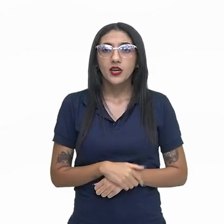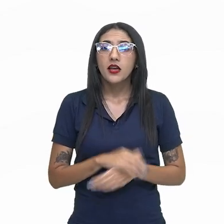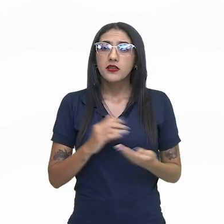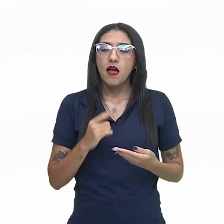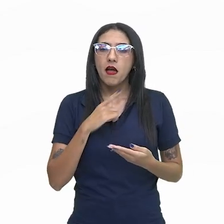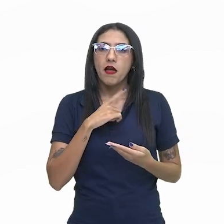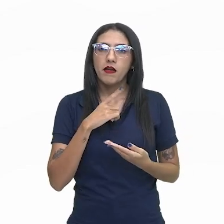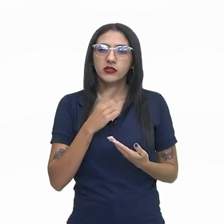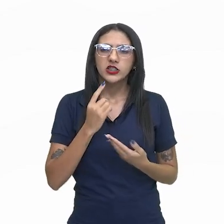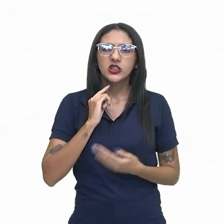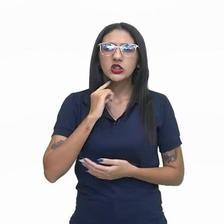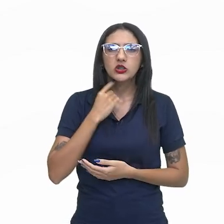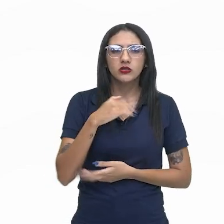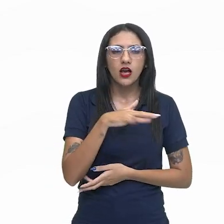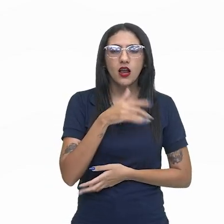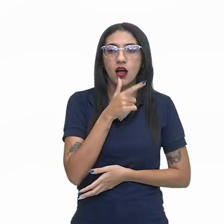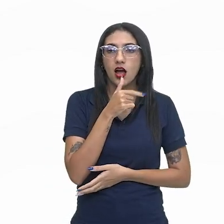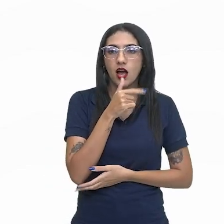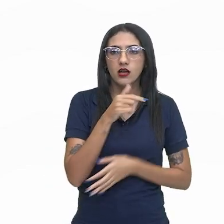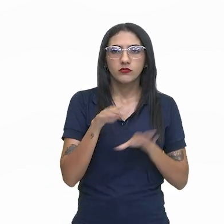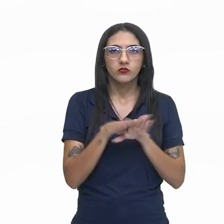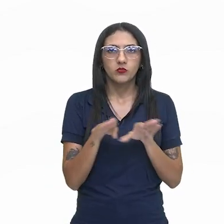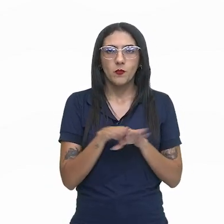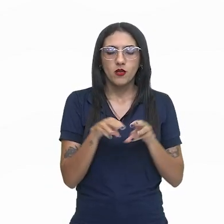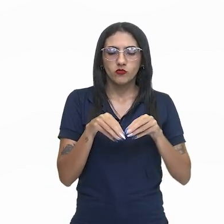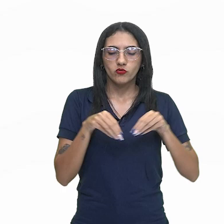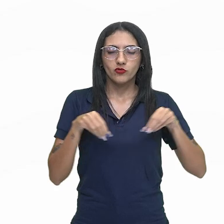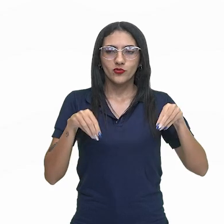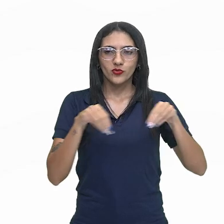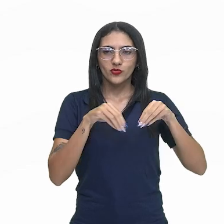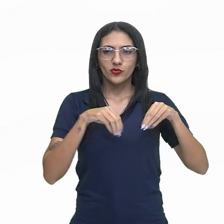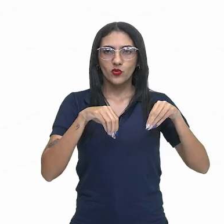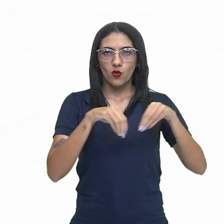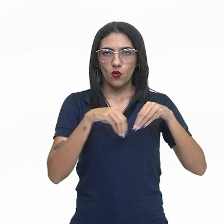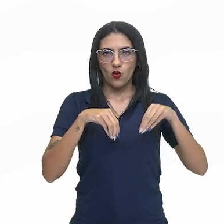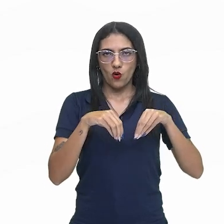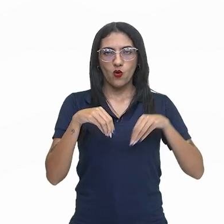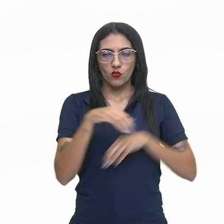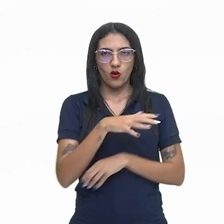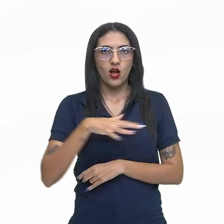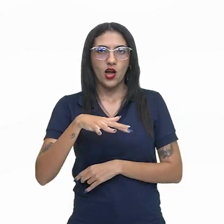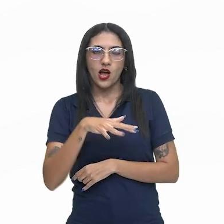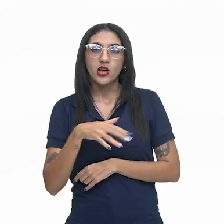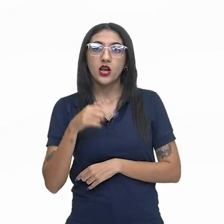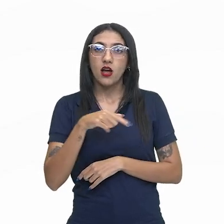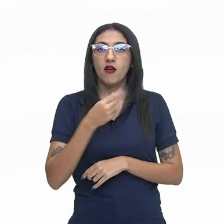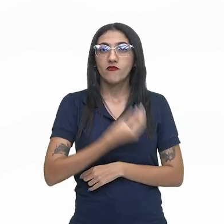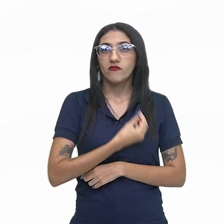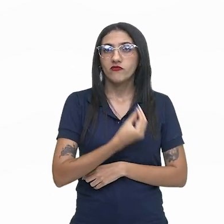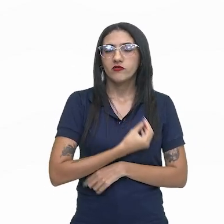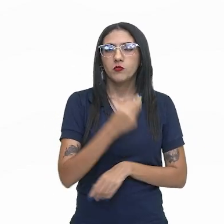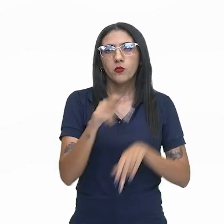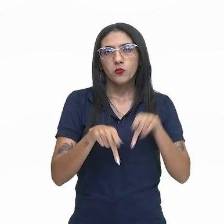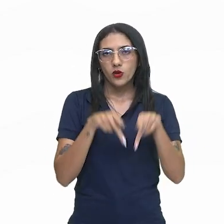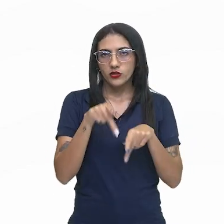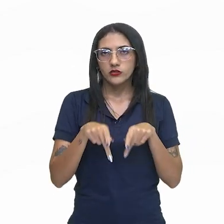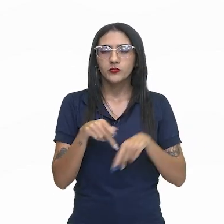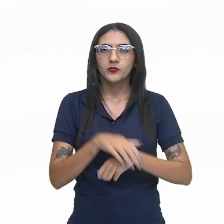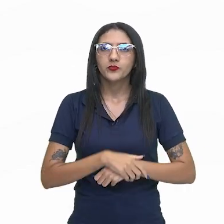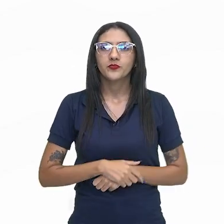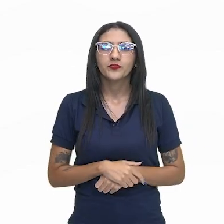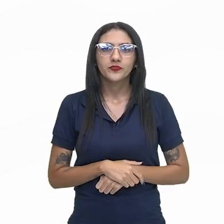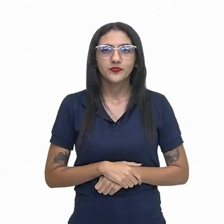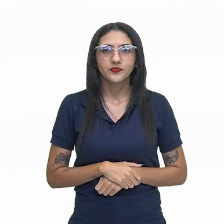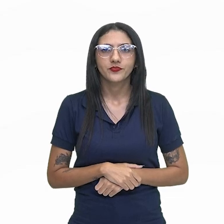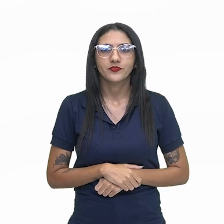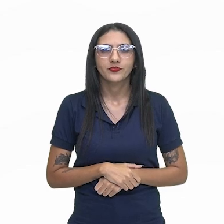acaba contaminando a água, acaba contaminando o solo daquela região no qual a população vai utilizar. E aí nós